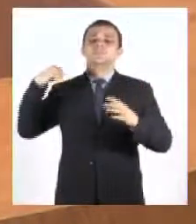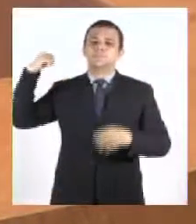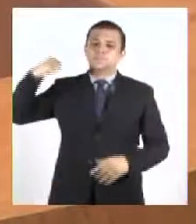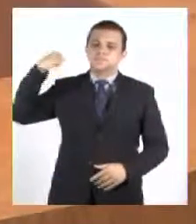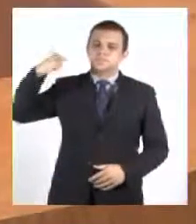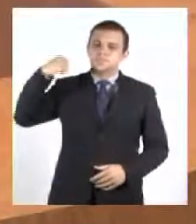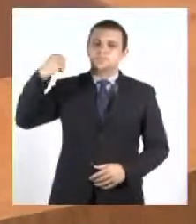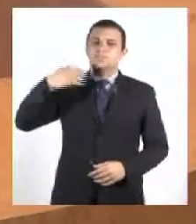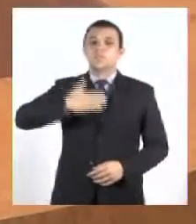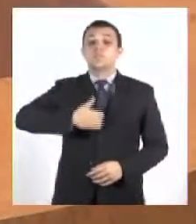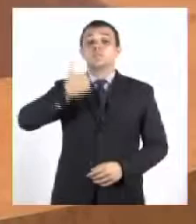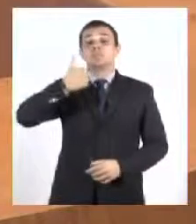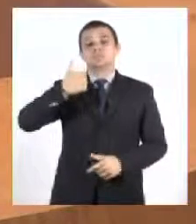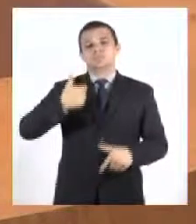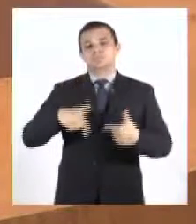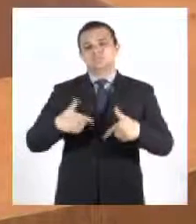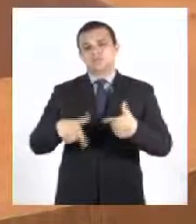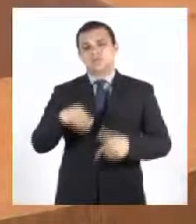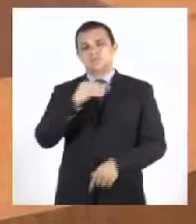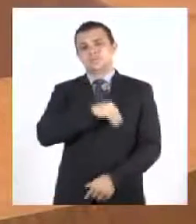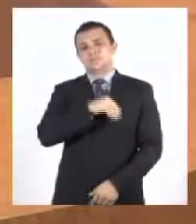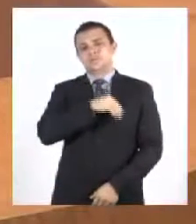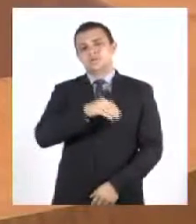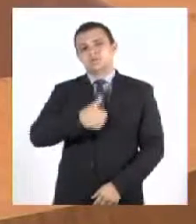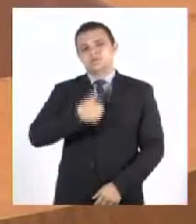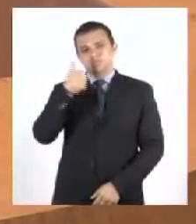de melhores condições de salário.